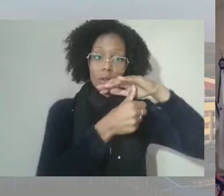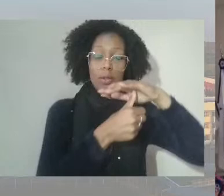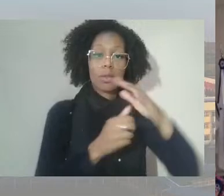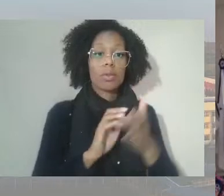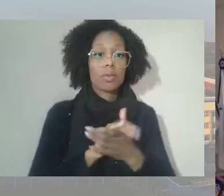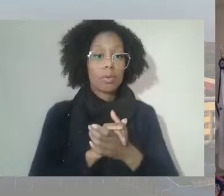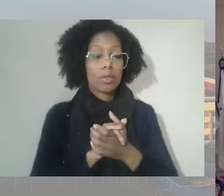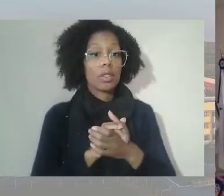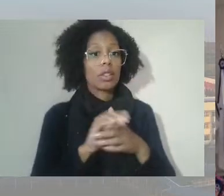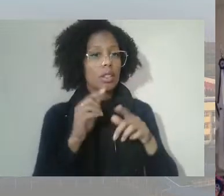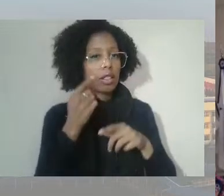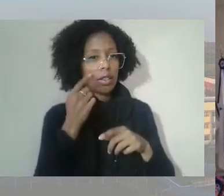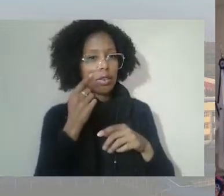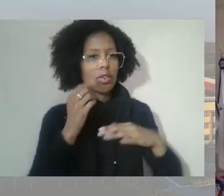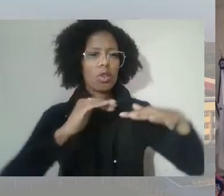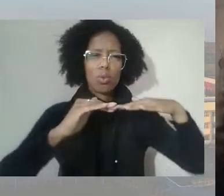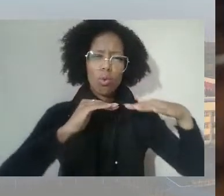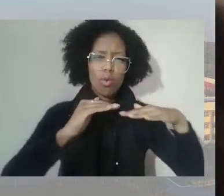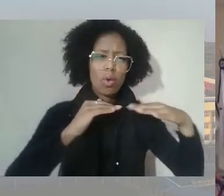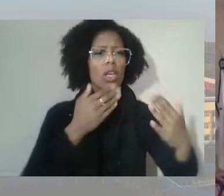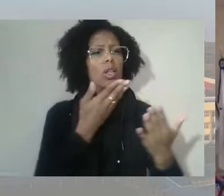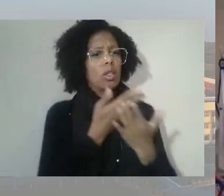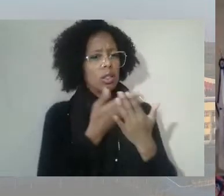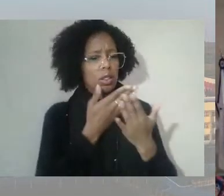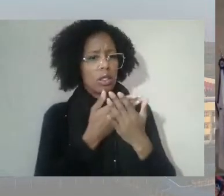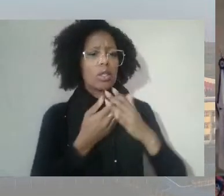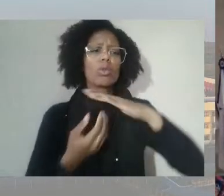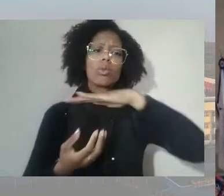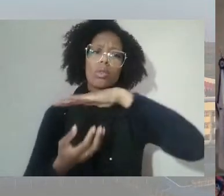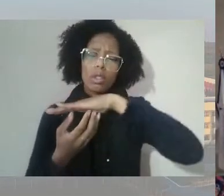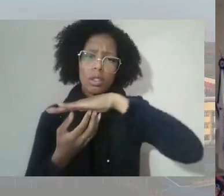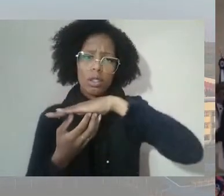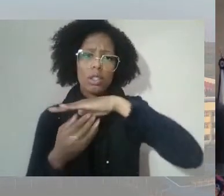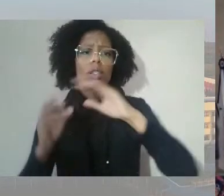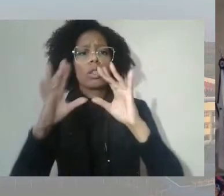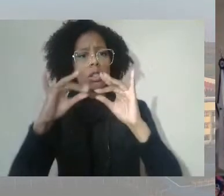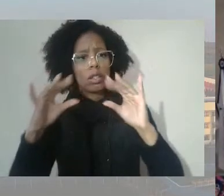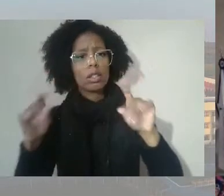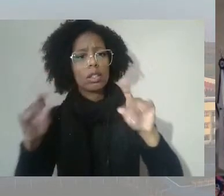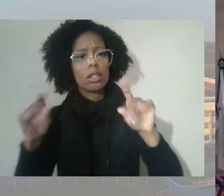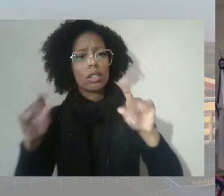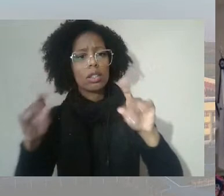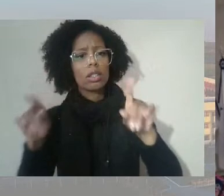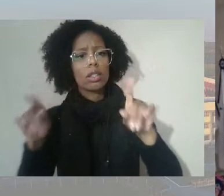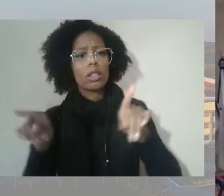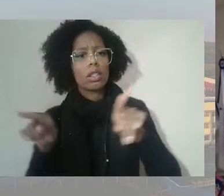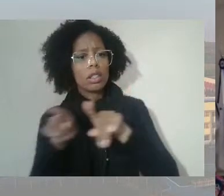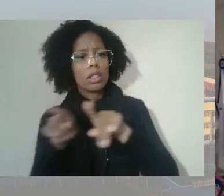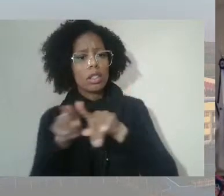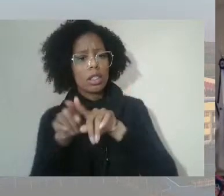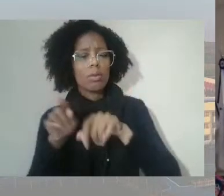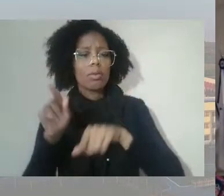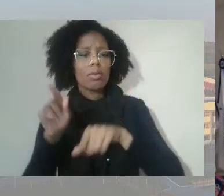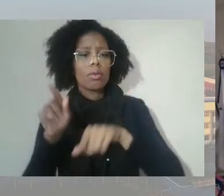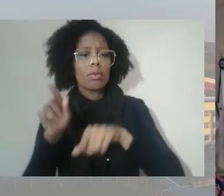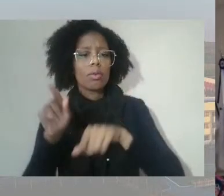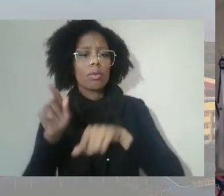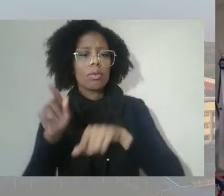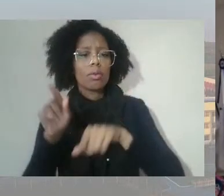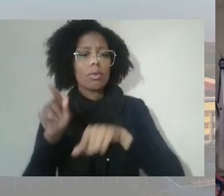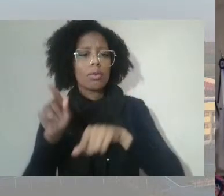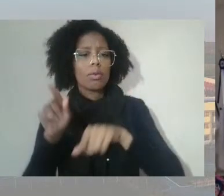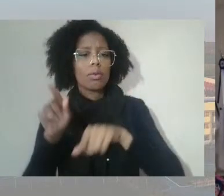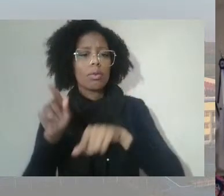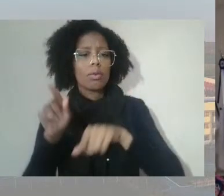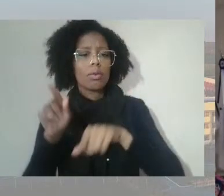estudantil dos campos de Jaguarão e Santana do Livramento, pela manifestação realizada no dia 11 de